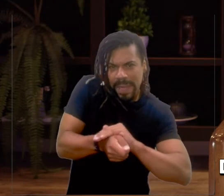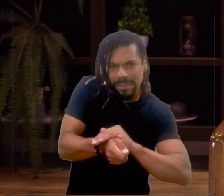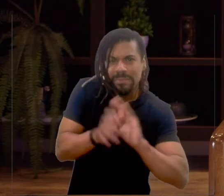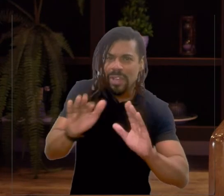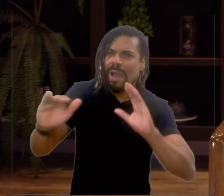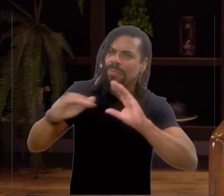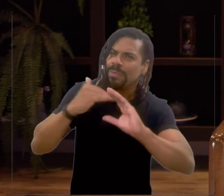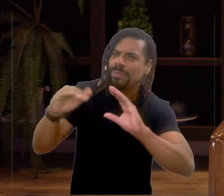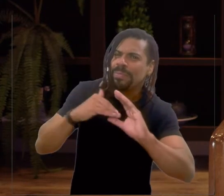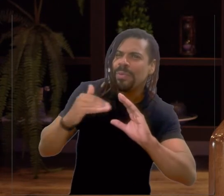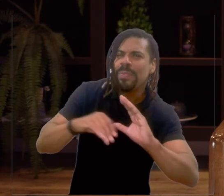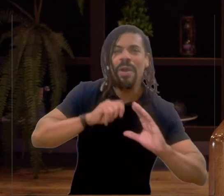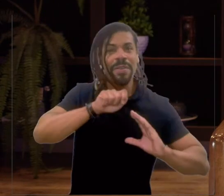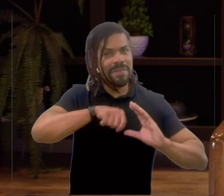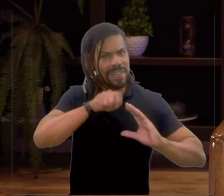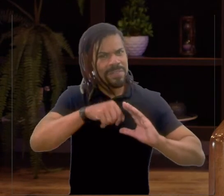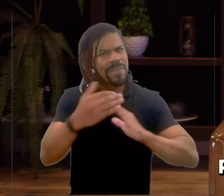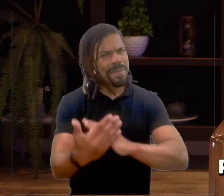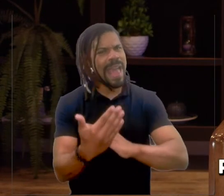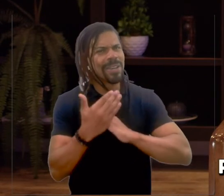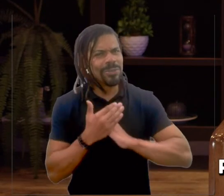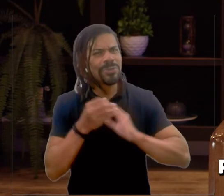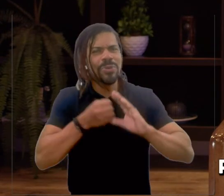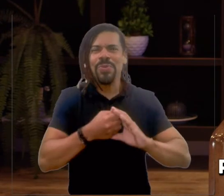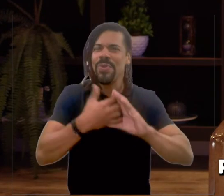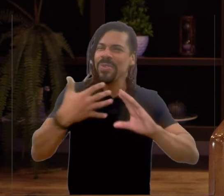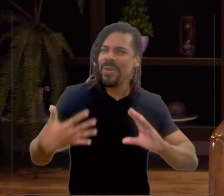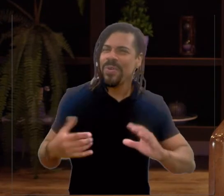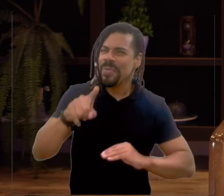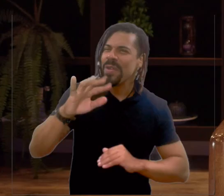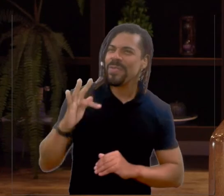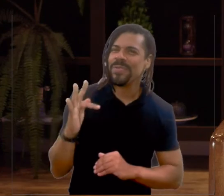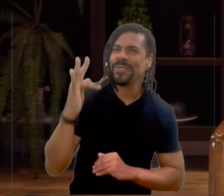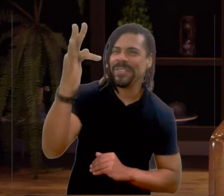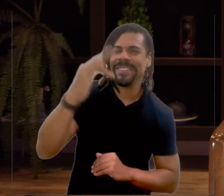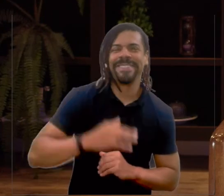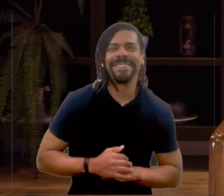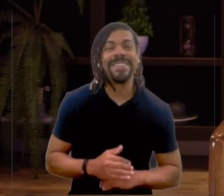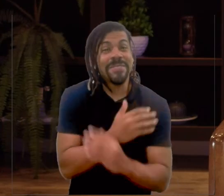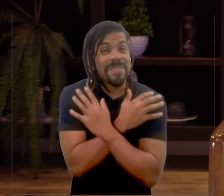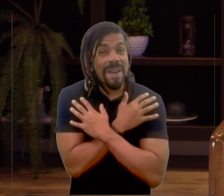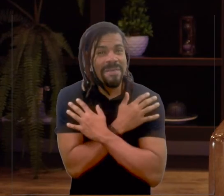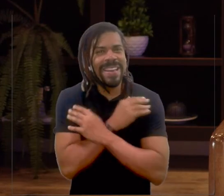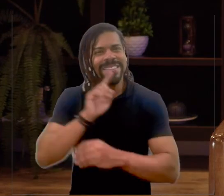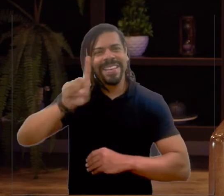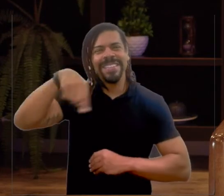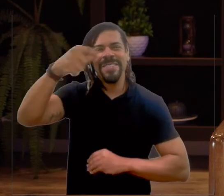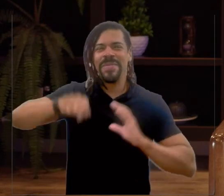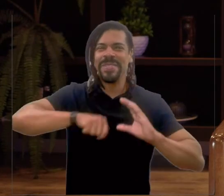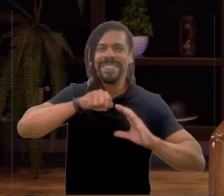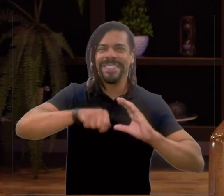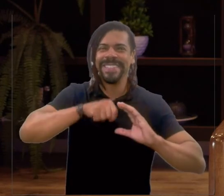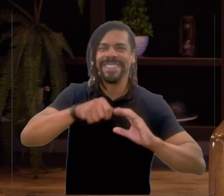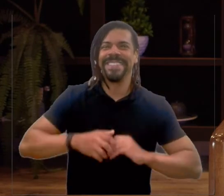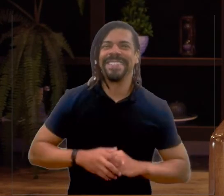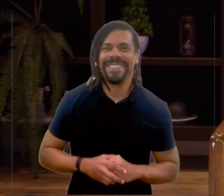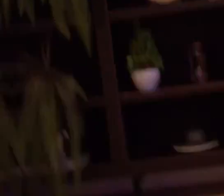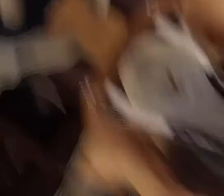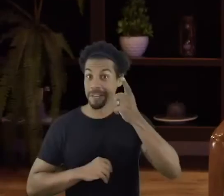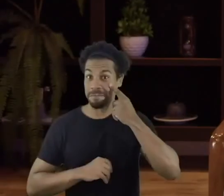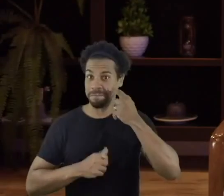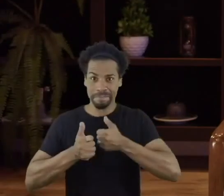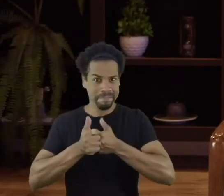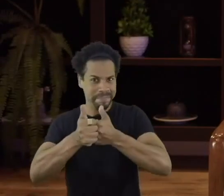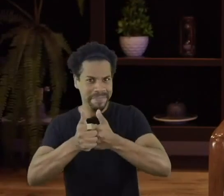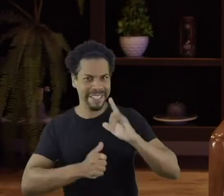com seus objetivos Coloque seus comentários aqui no vídeo porque vai me ajudar a construir novos conteúdos para você no futuro um grande abraço e até o próximo vídeo